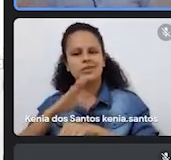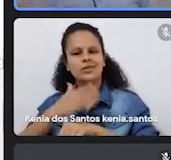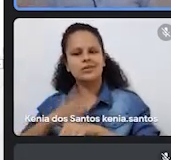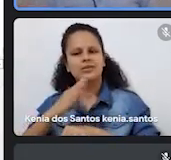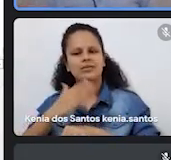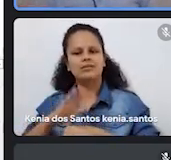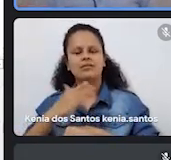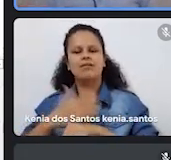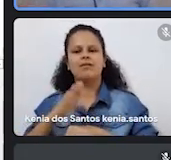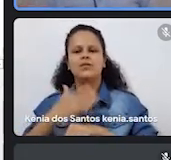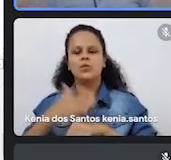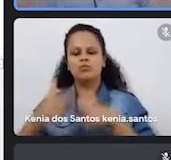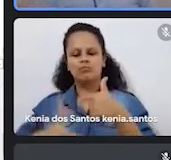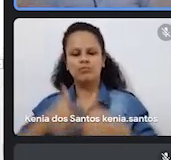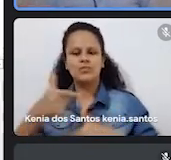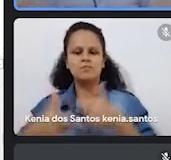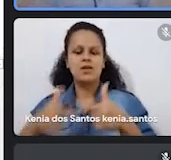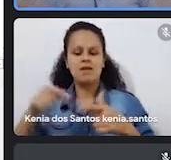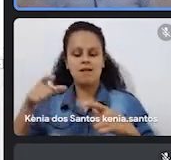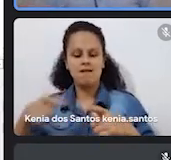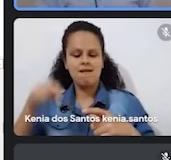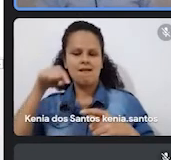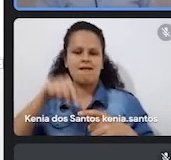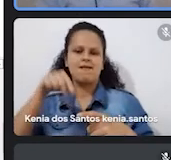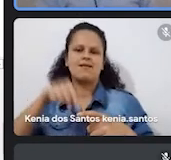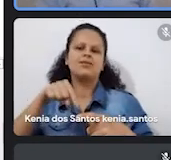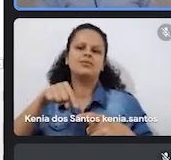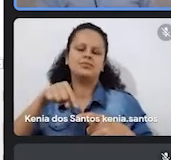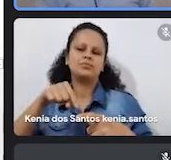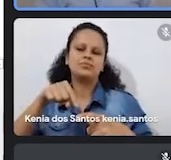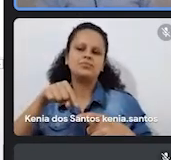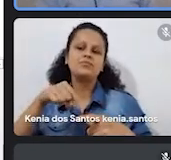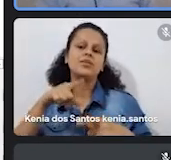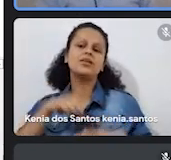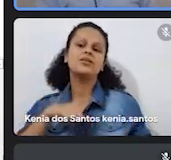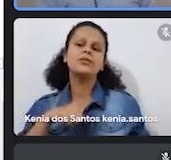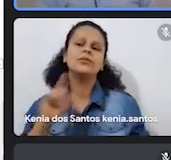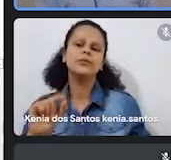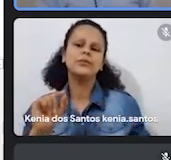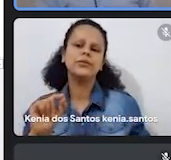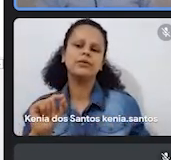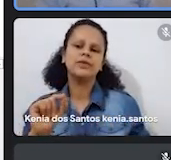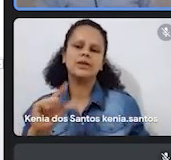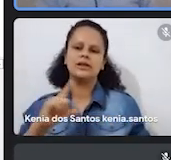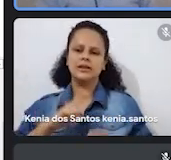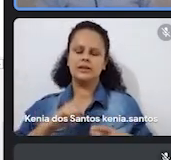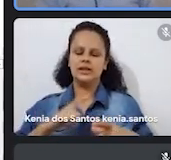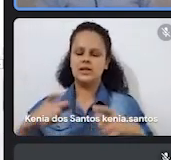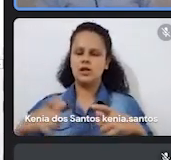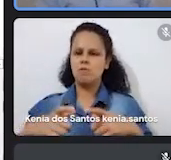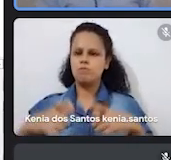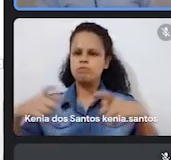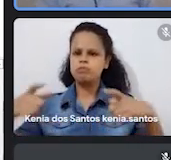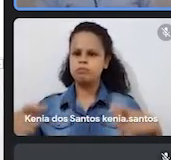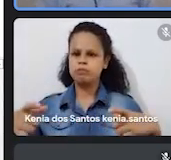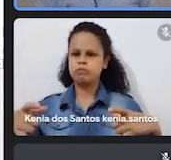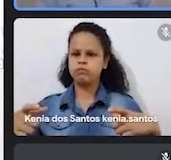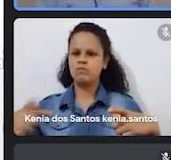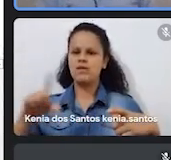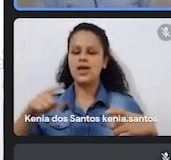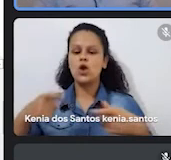trabalhar naquela área. Eu tenho o quê? Uma zona controlada.